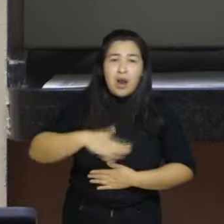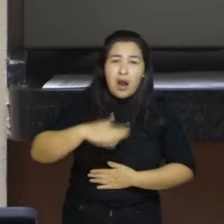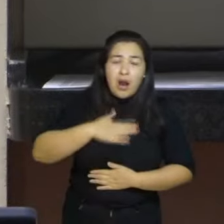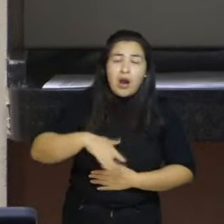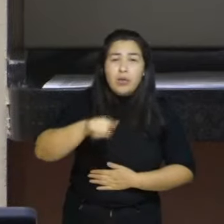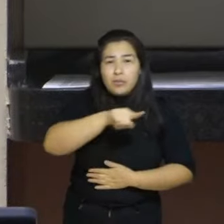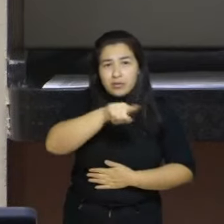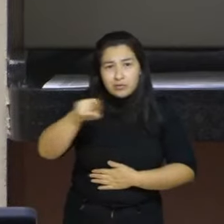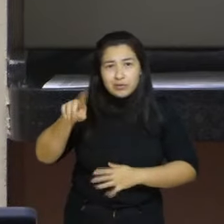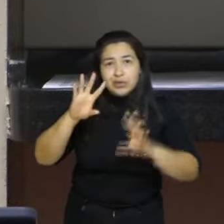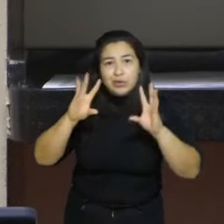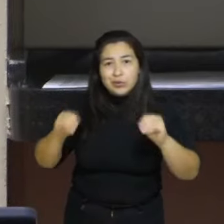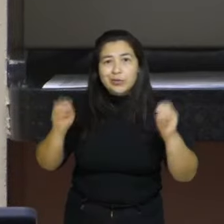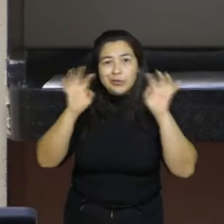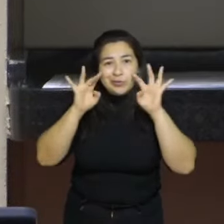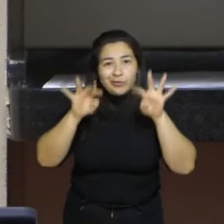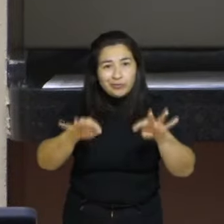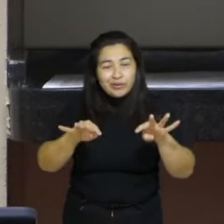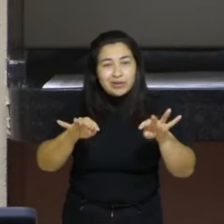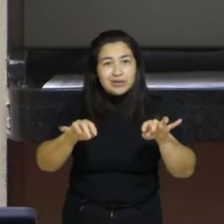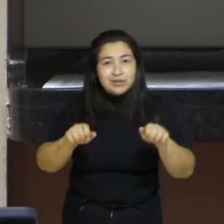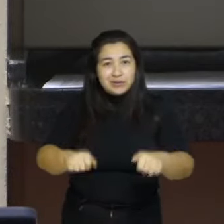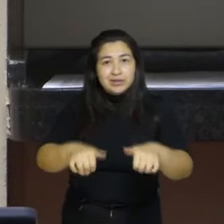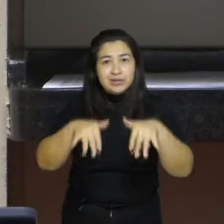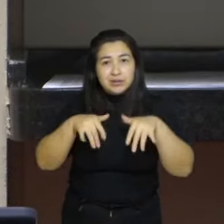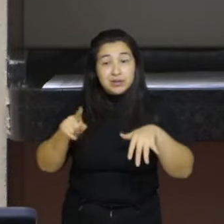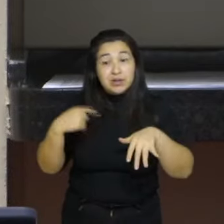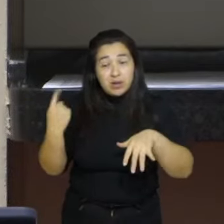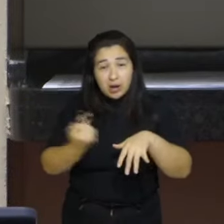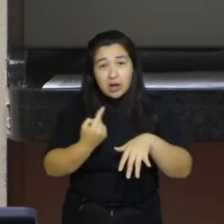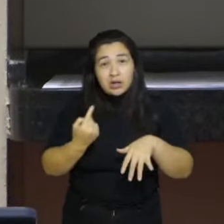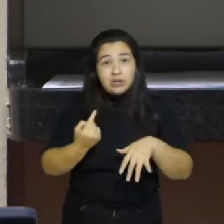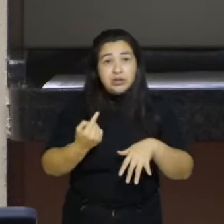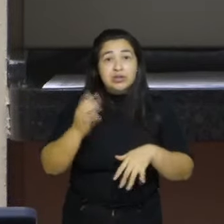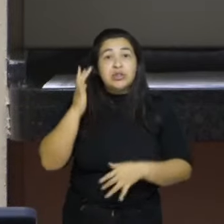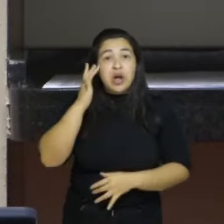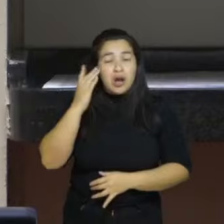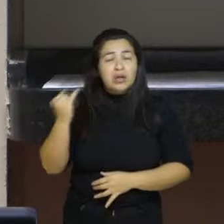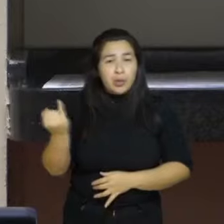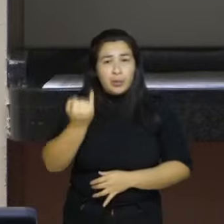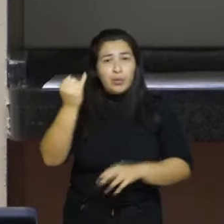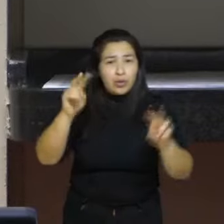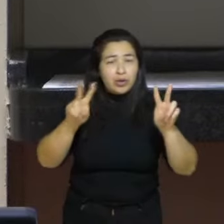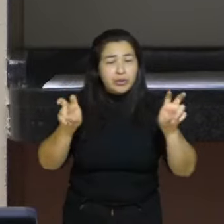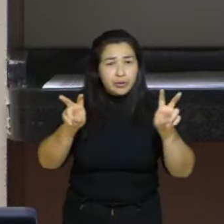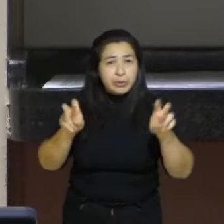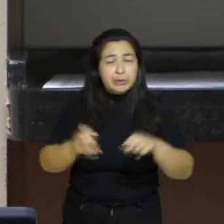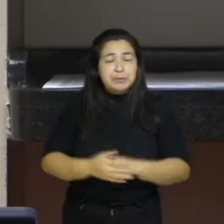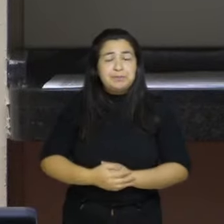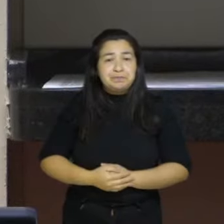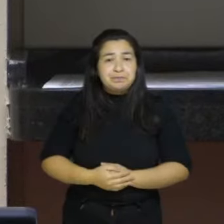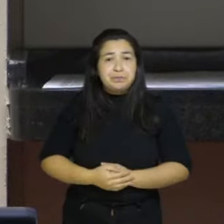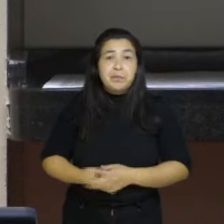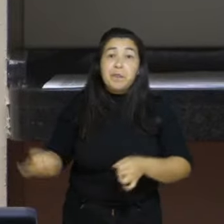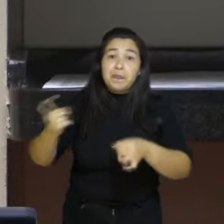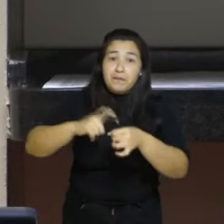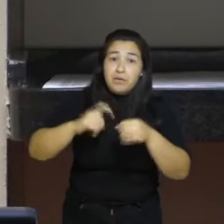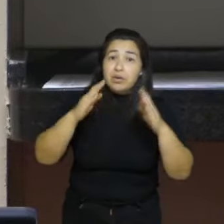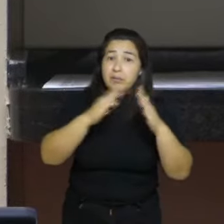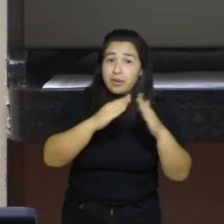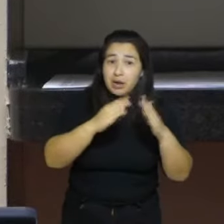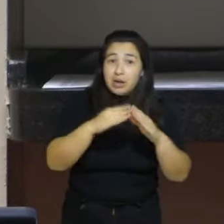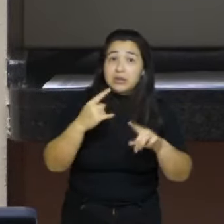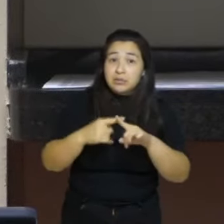que aqui estão acompanhando a sessão de que esse tema é um tema que a casa considera muito tá então eh retornem felizes pelo